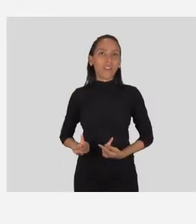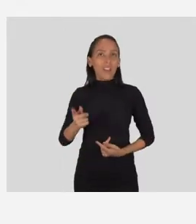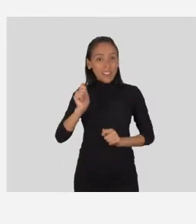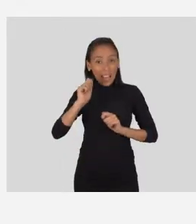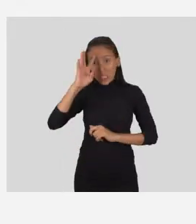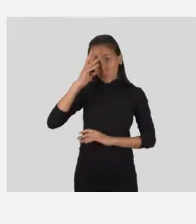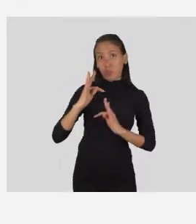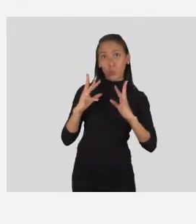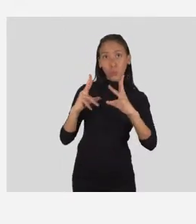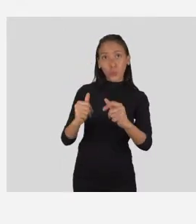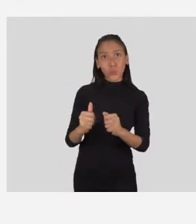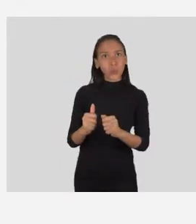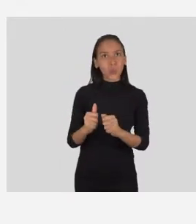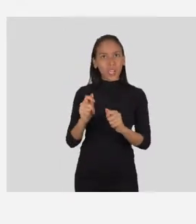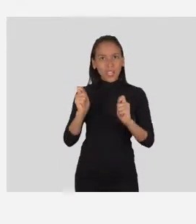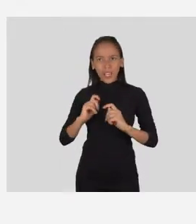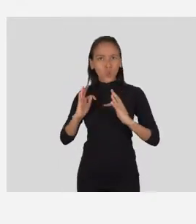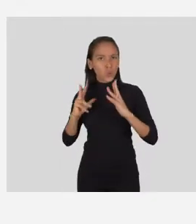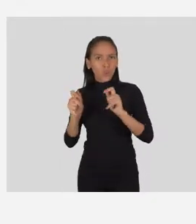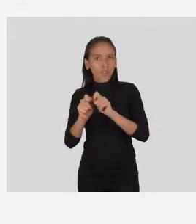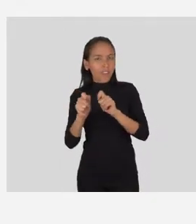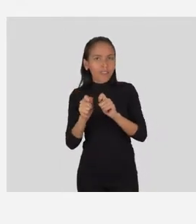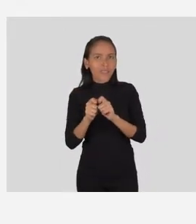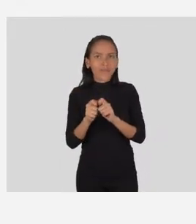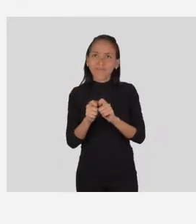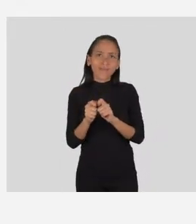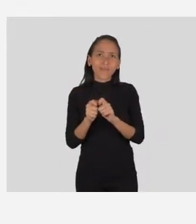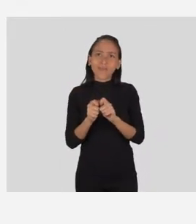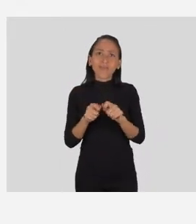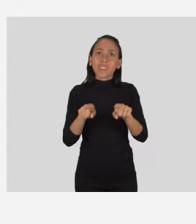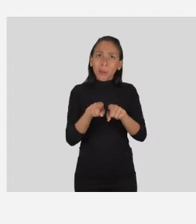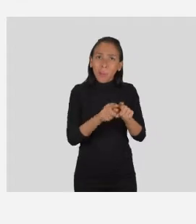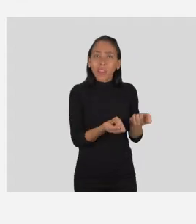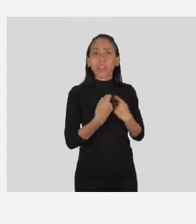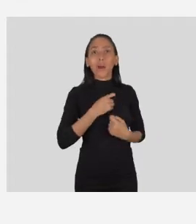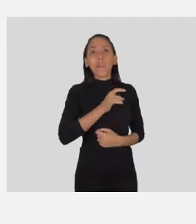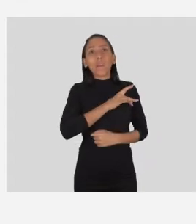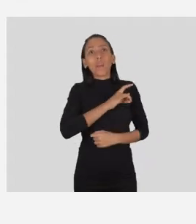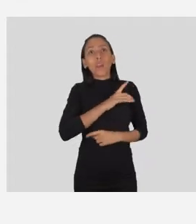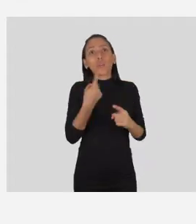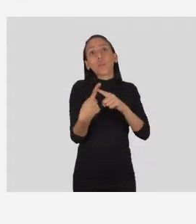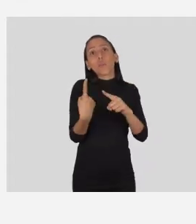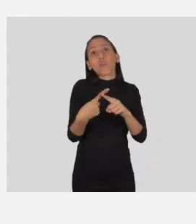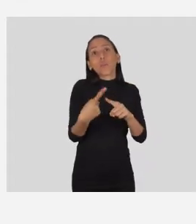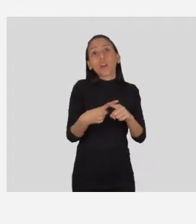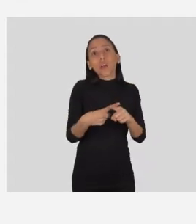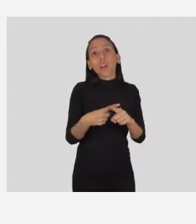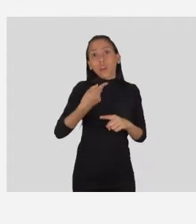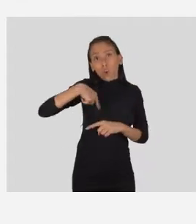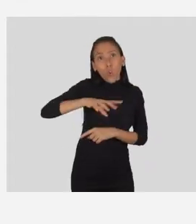consegue resolver tudo, não tá tudo ao nosso alcance, e ao mesmo tempo é um medo, porque você tá mexendo com uma